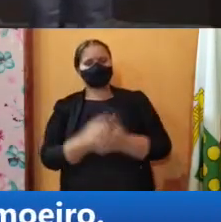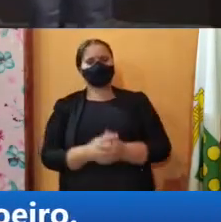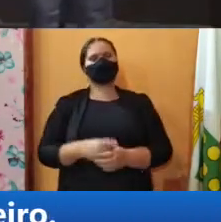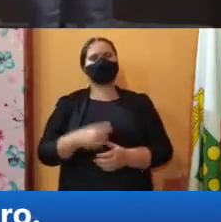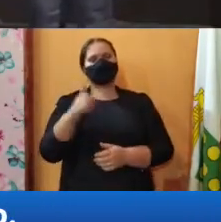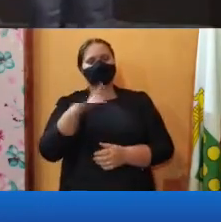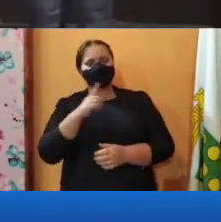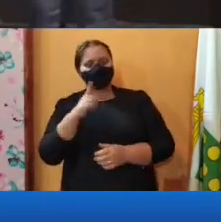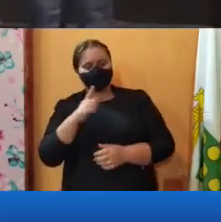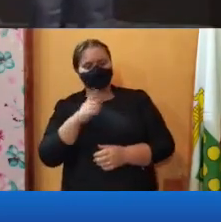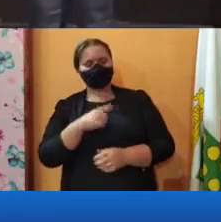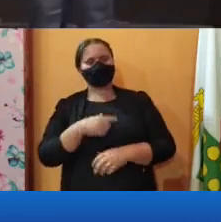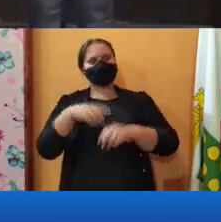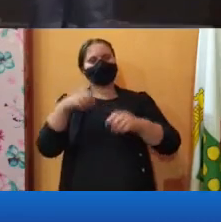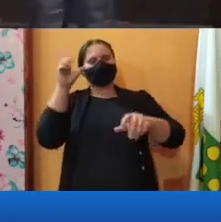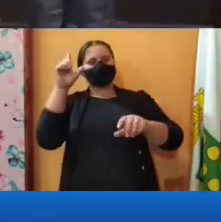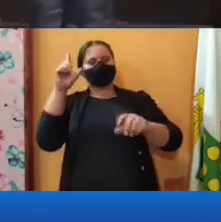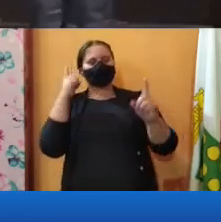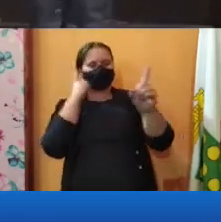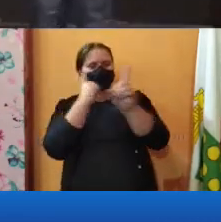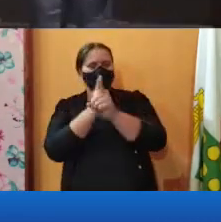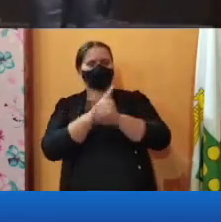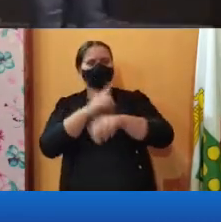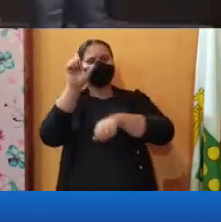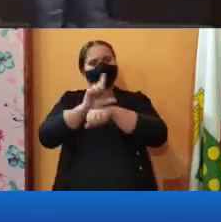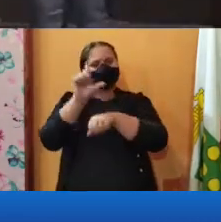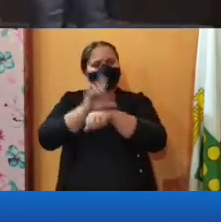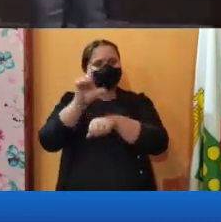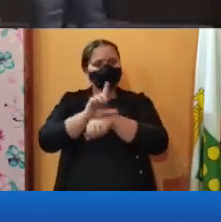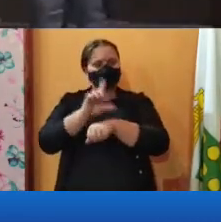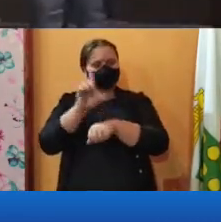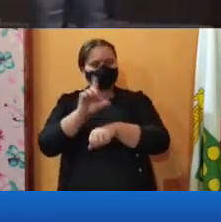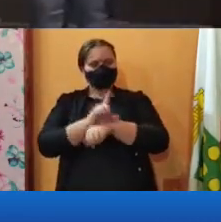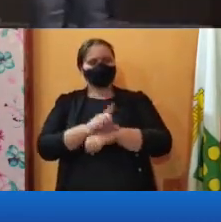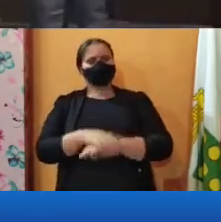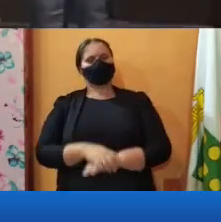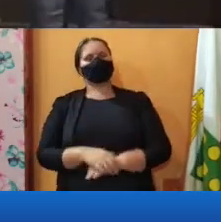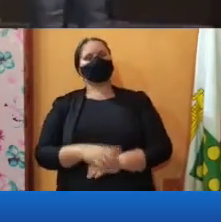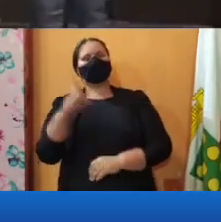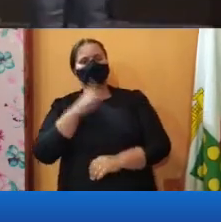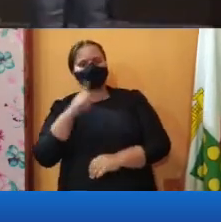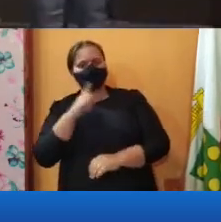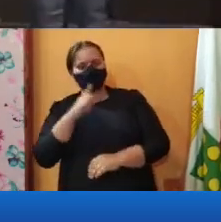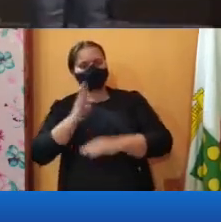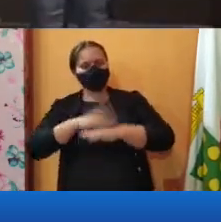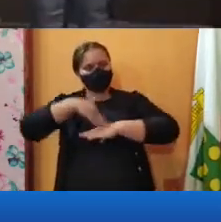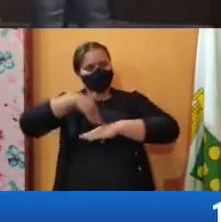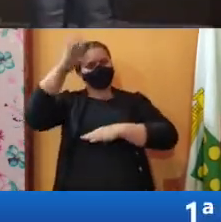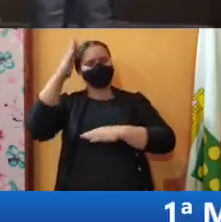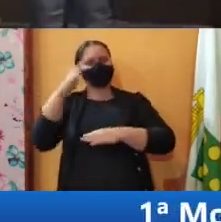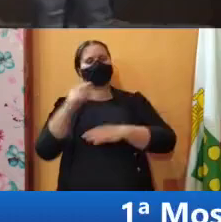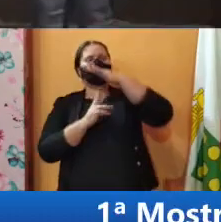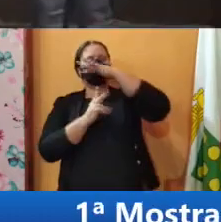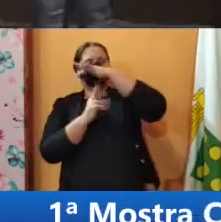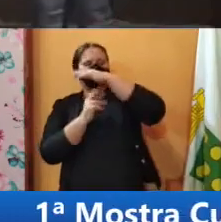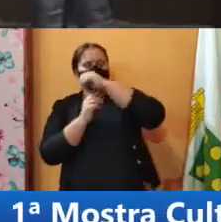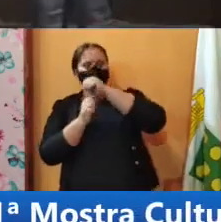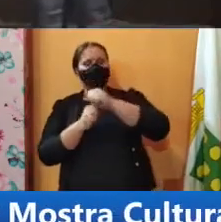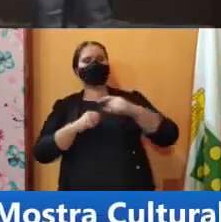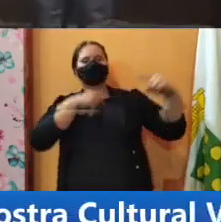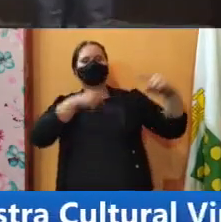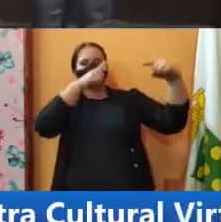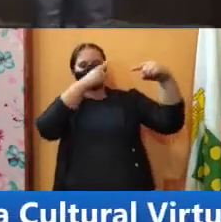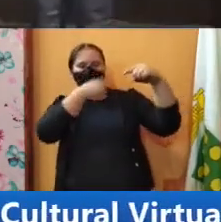gente encontra o nome de Limoeiro, com Bolinha, com Roselis. Os ateliês mais respeitados da FENEARTE, onde tem produtos